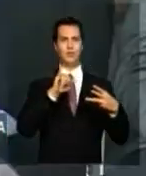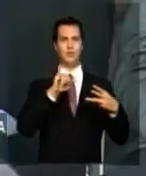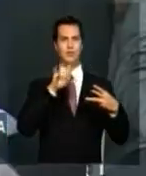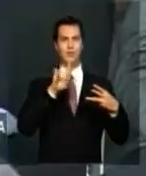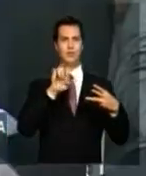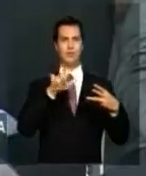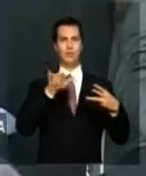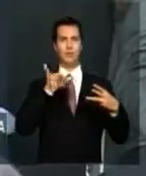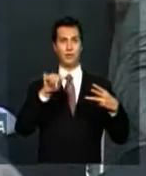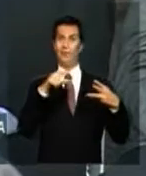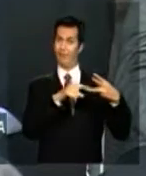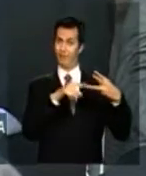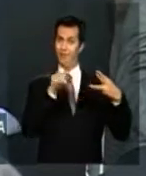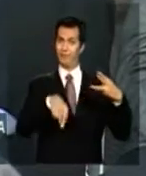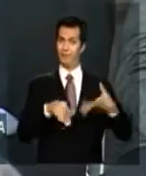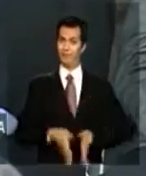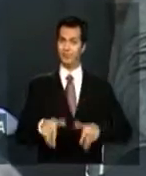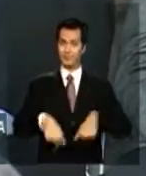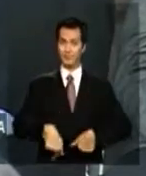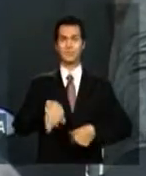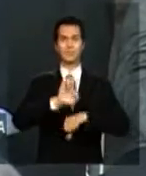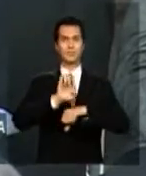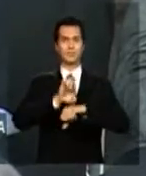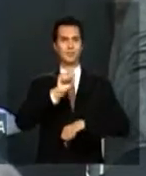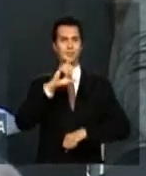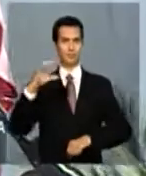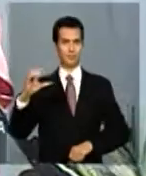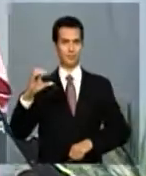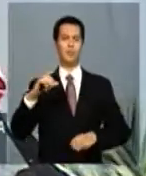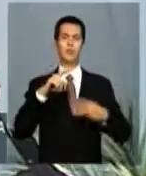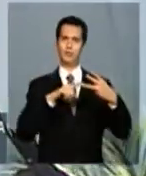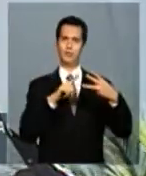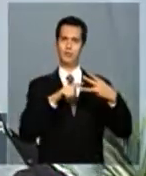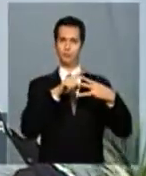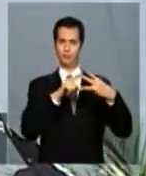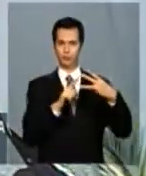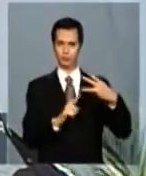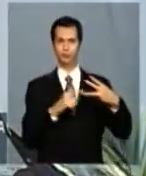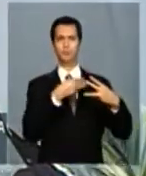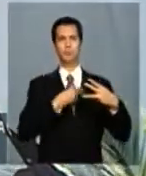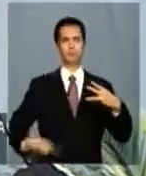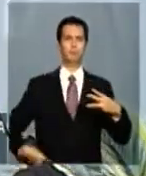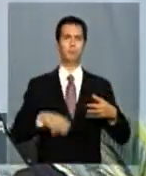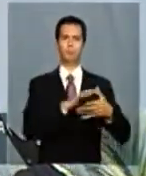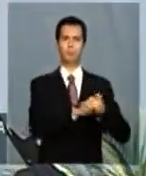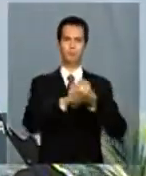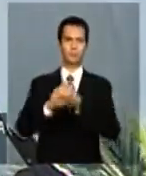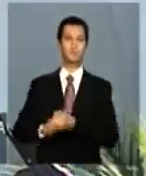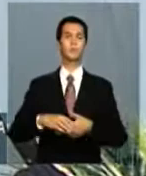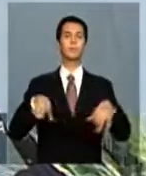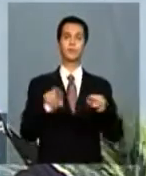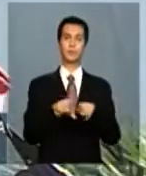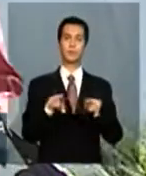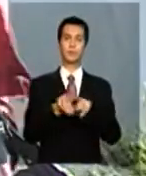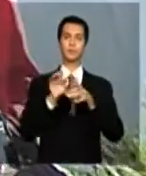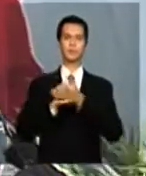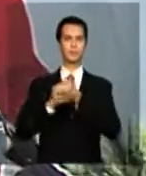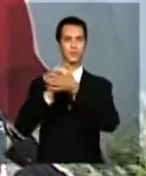ministra catarinense das Relações Institucionais. Cumprimentar também